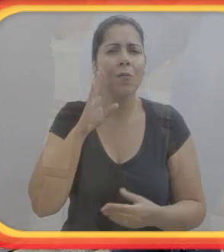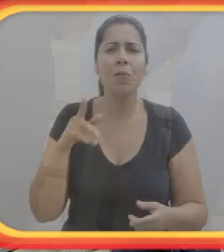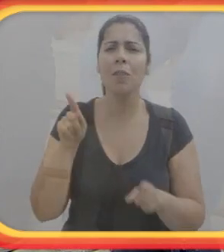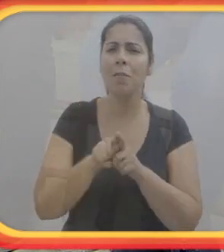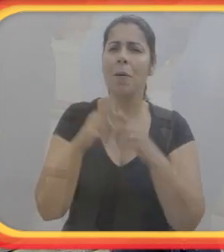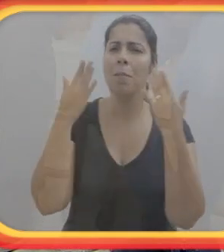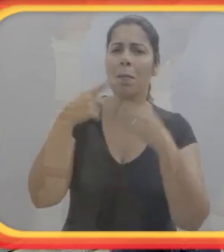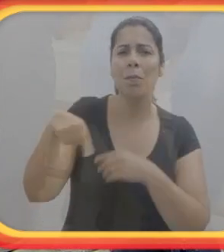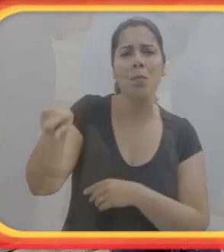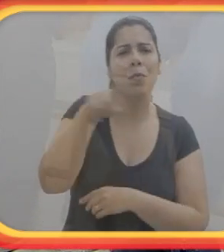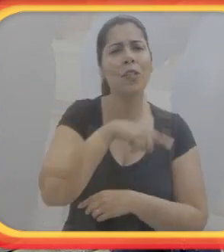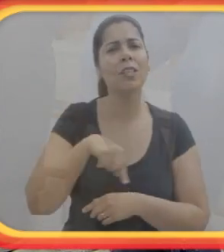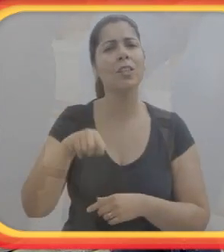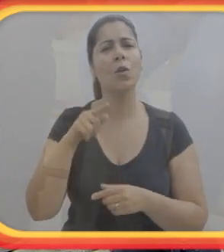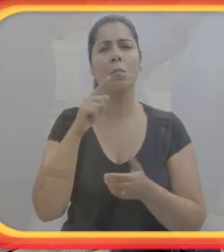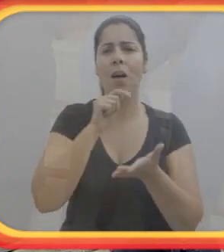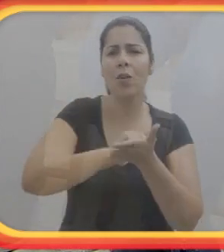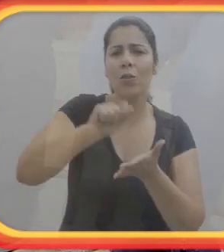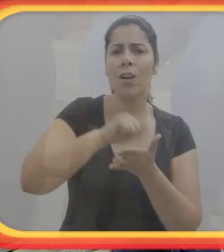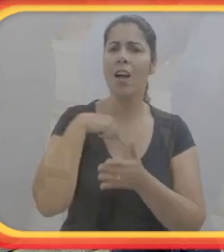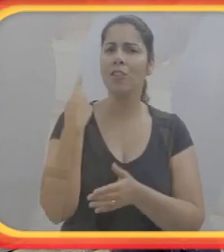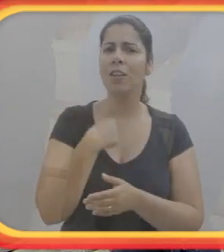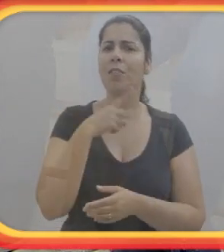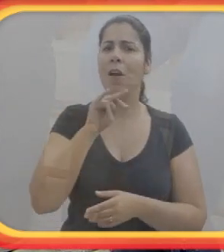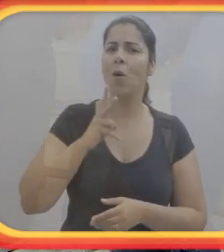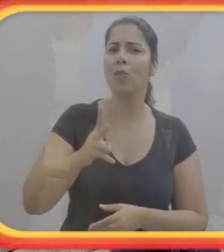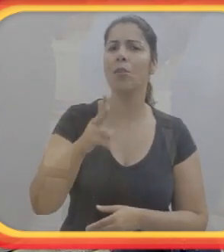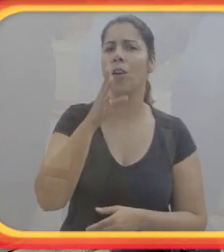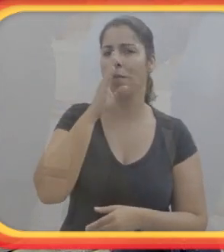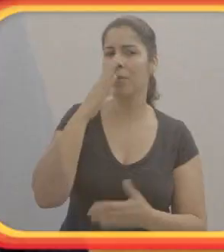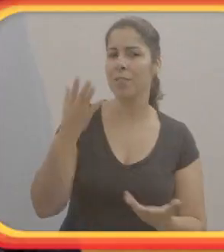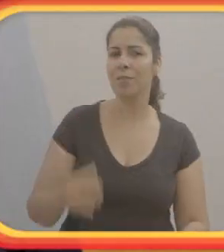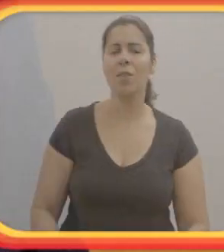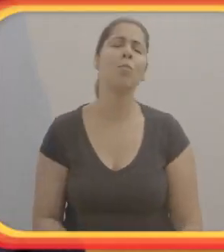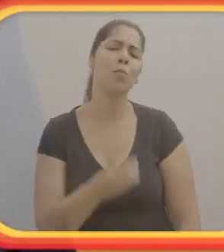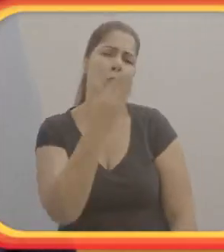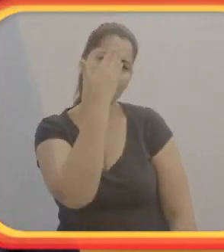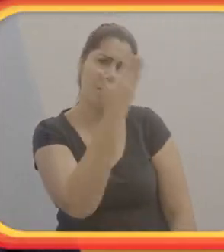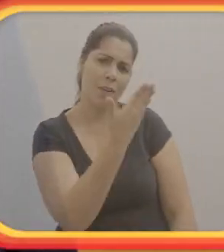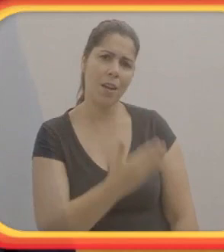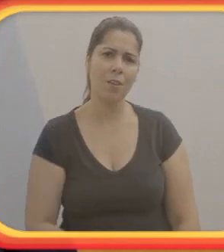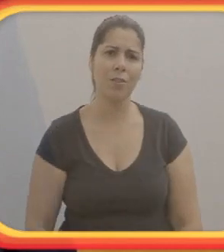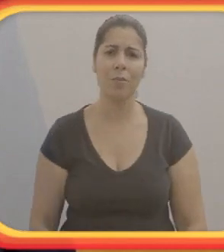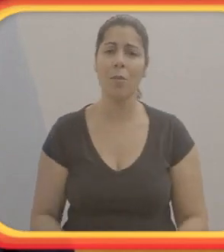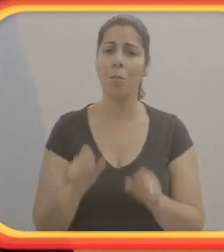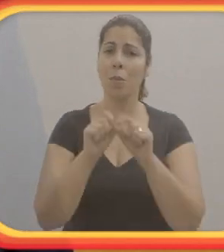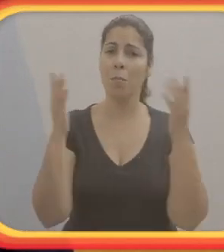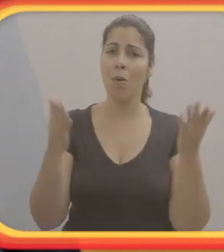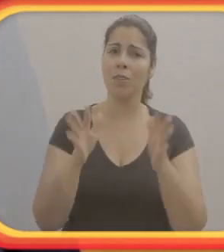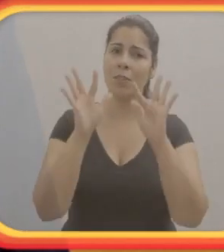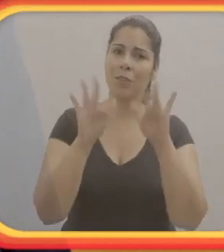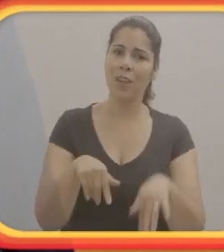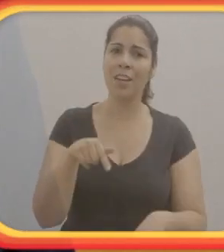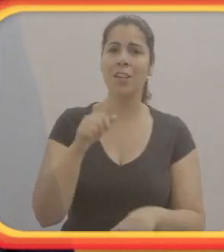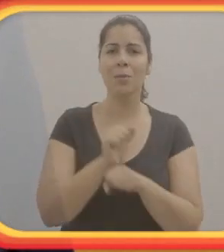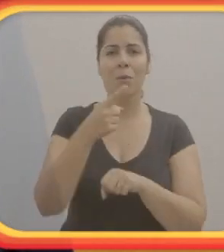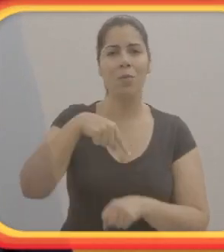a todos vocês como autores. A gente vai continuar acompanhando, hein? Muito obrigada. E o programa de hoje termina por aqui.